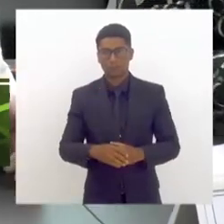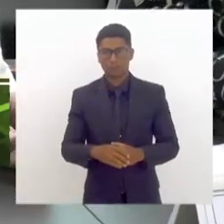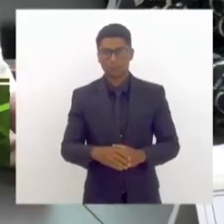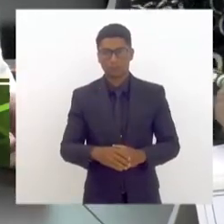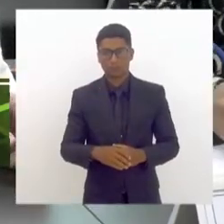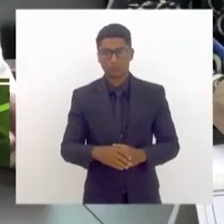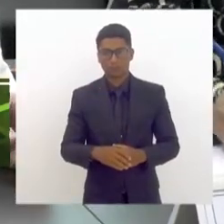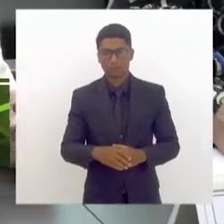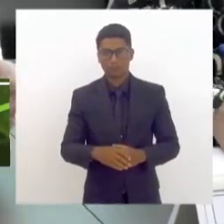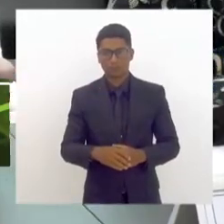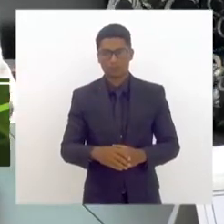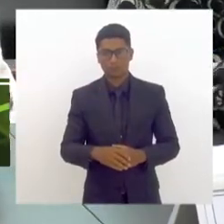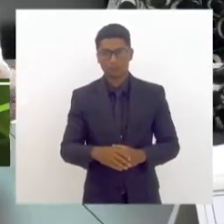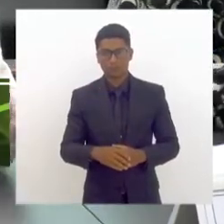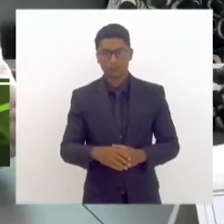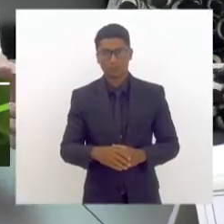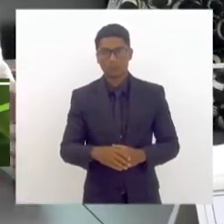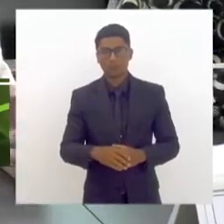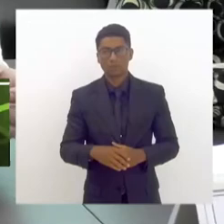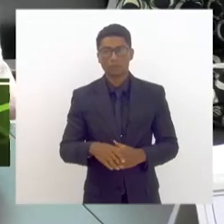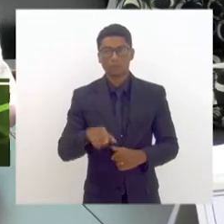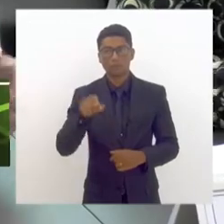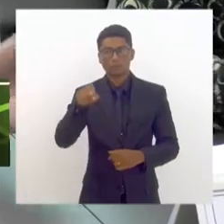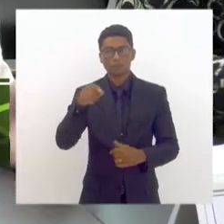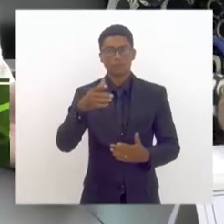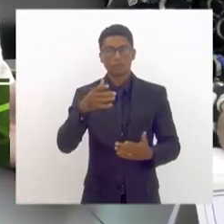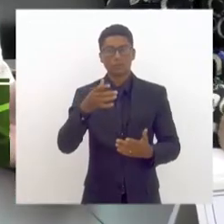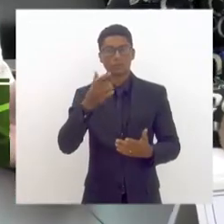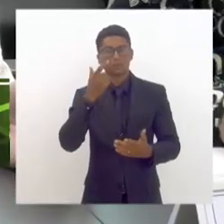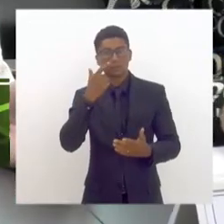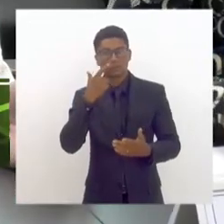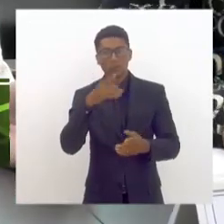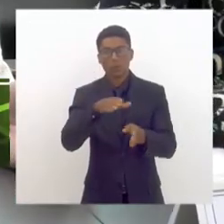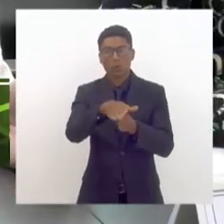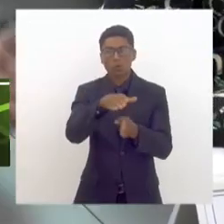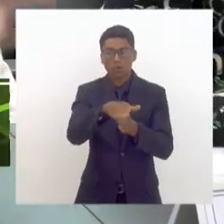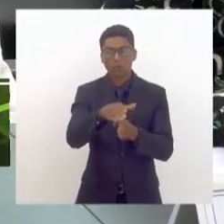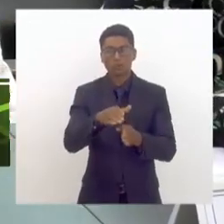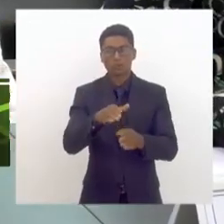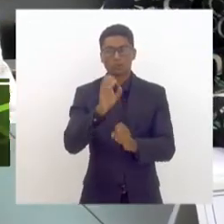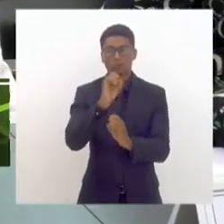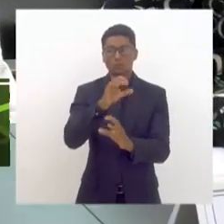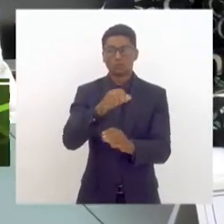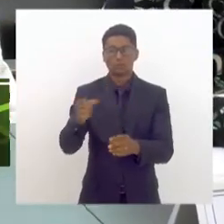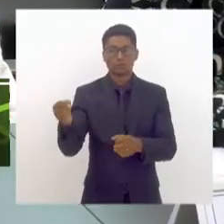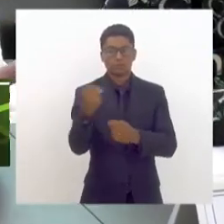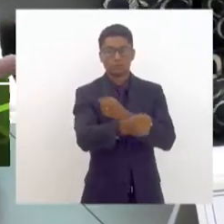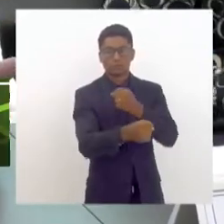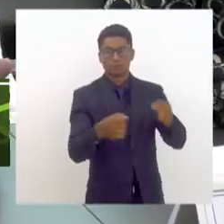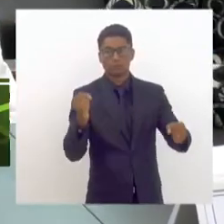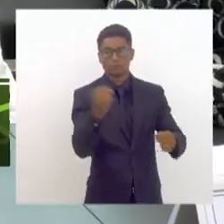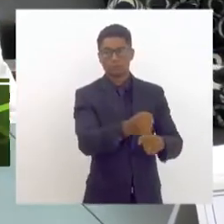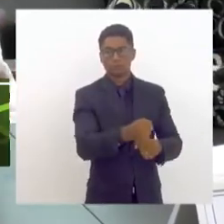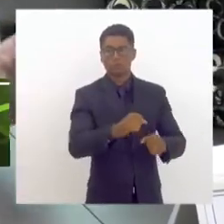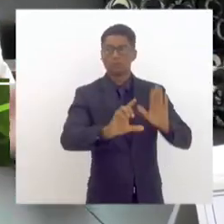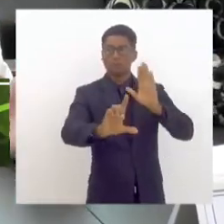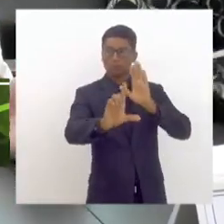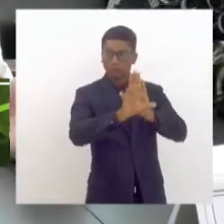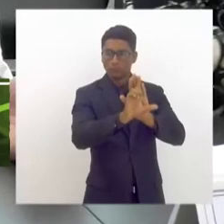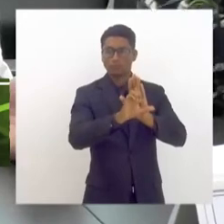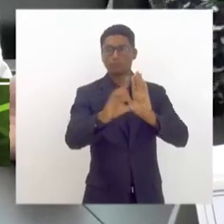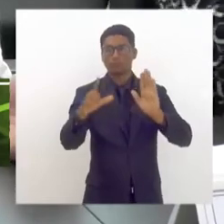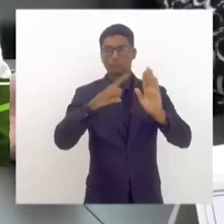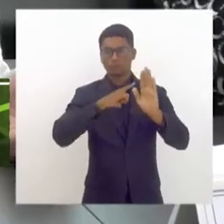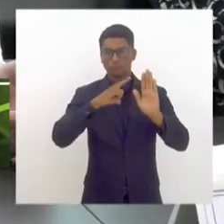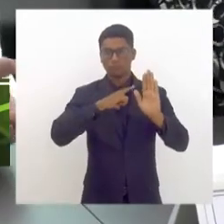e a CEPLAG não previu o Conselho Estadual de Educação para determinar os cargos. E isso já diminui na lei dos cargos, limitando os